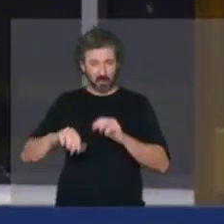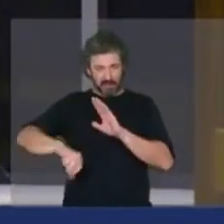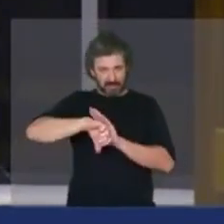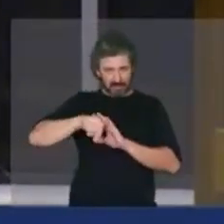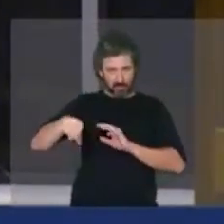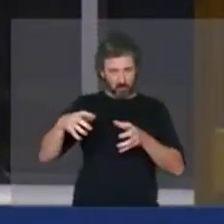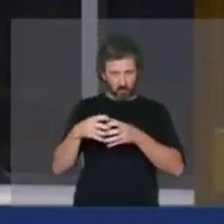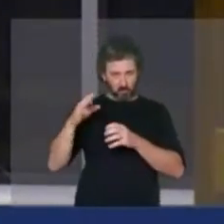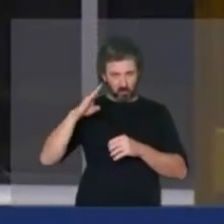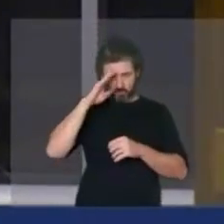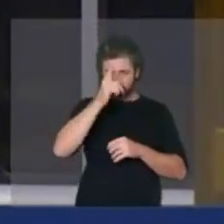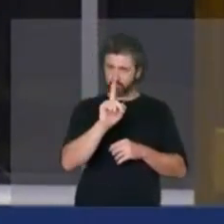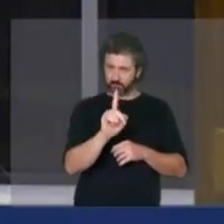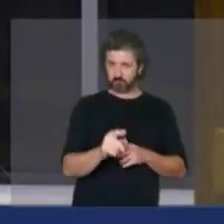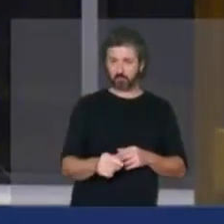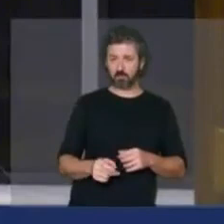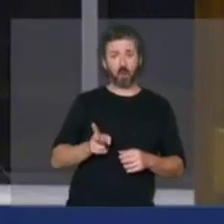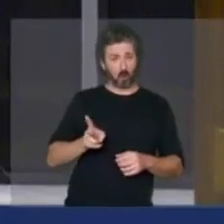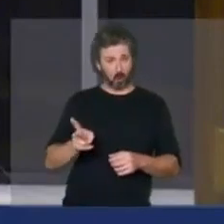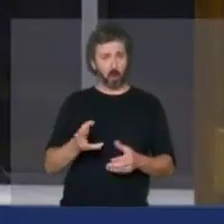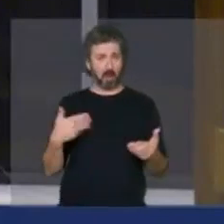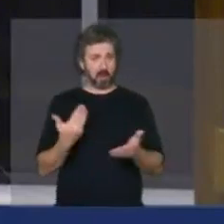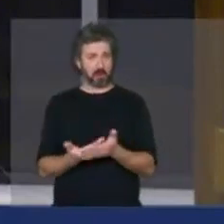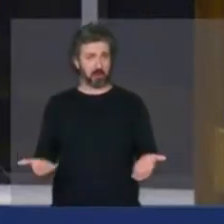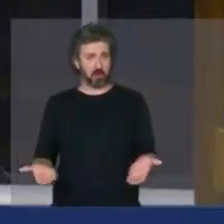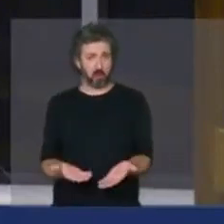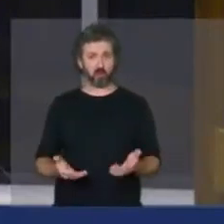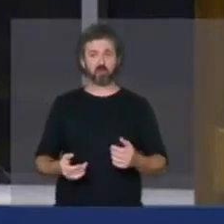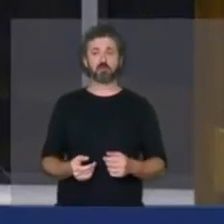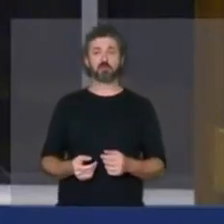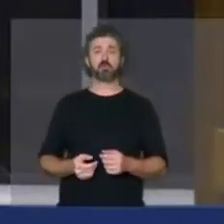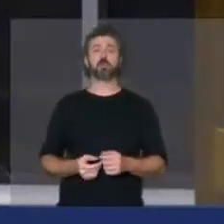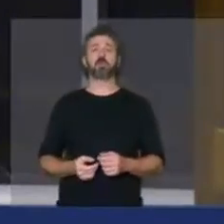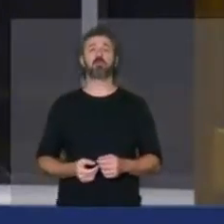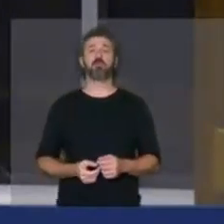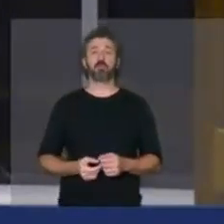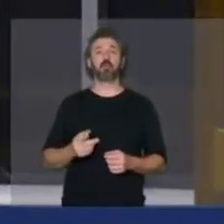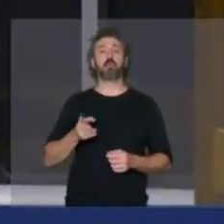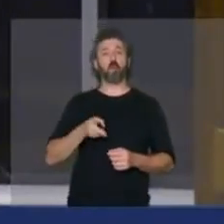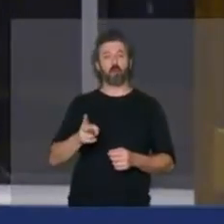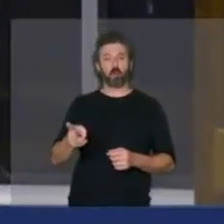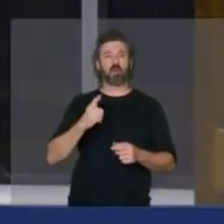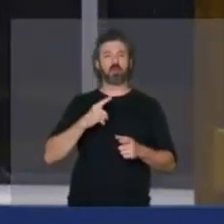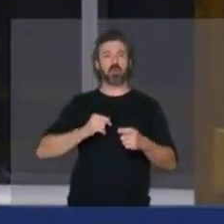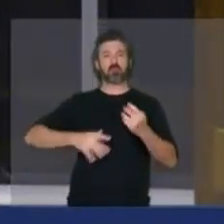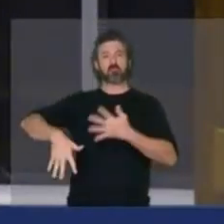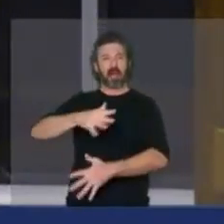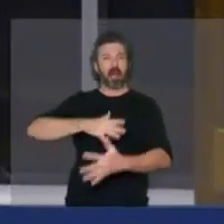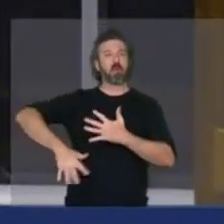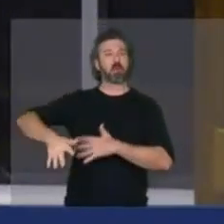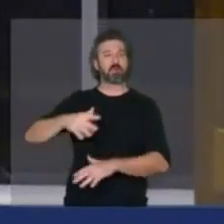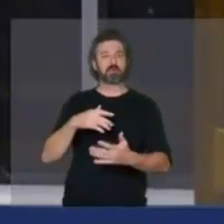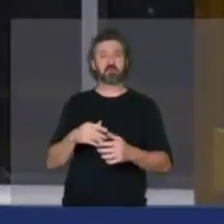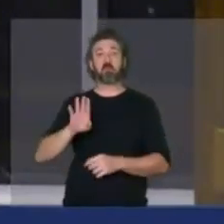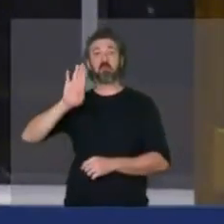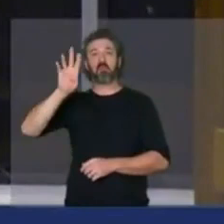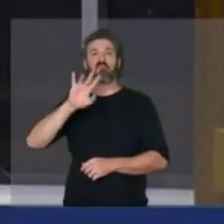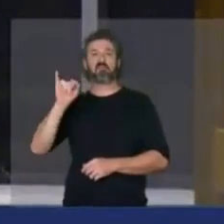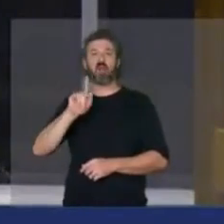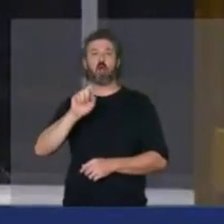cometeu e que continua cometendo, né? Estão ainda aí fazendo arruaça, prometendo